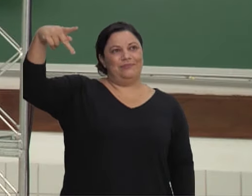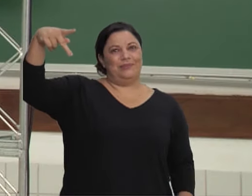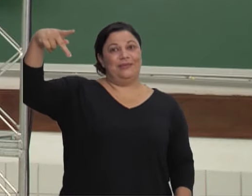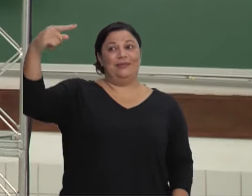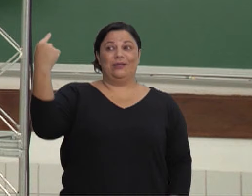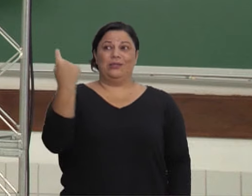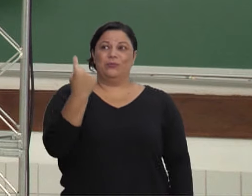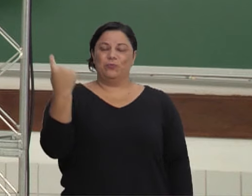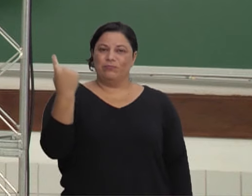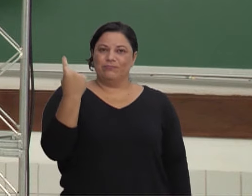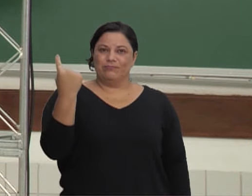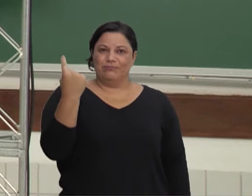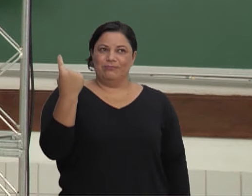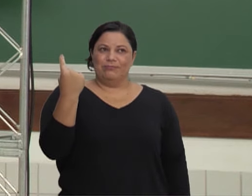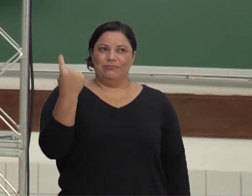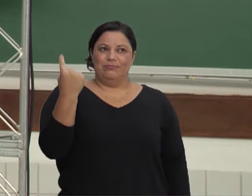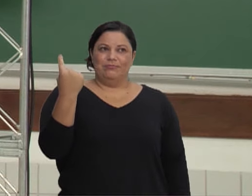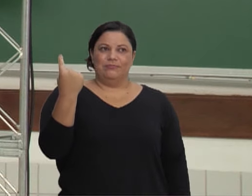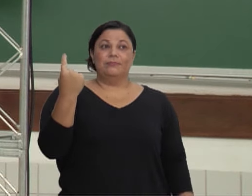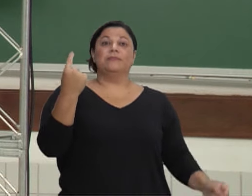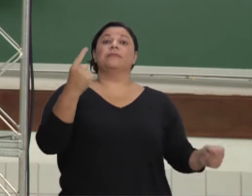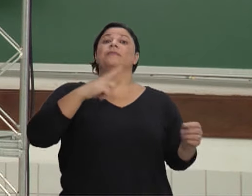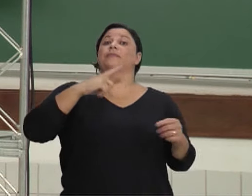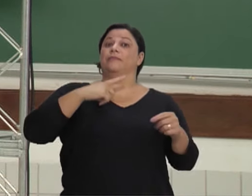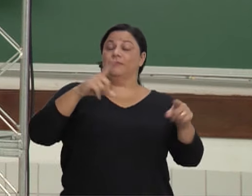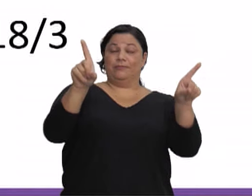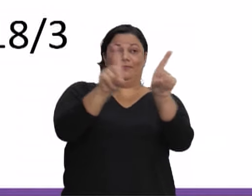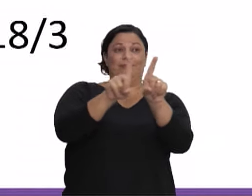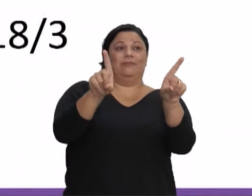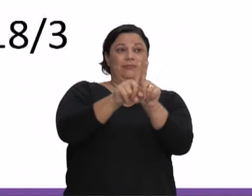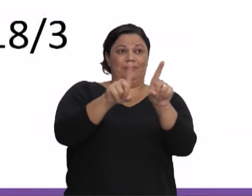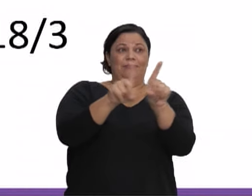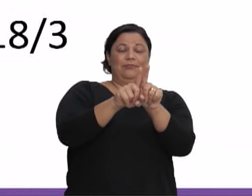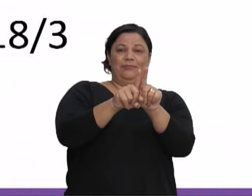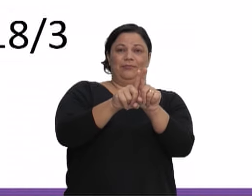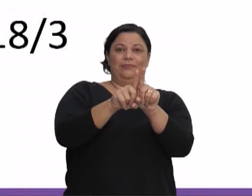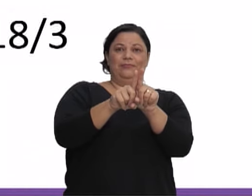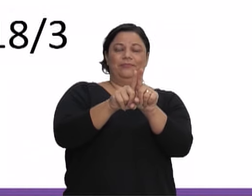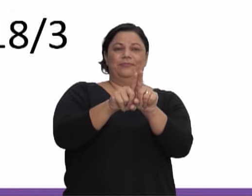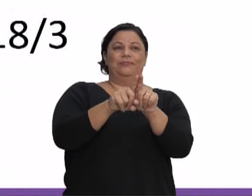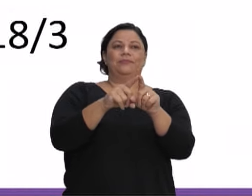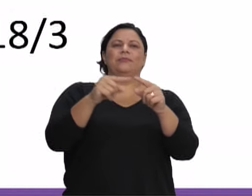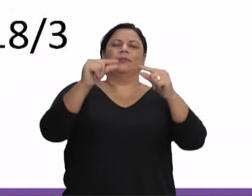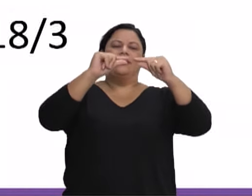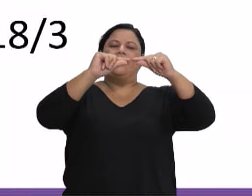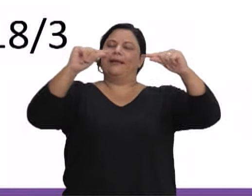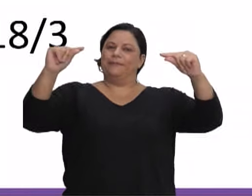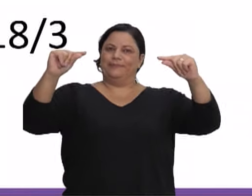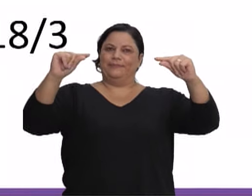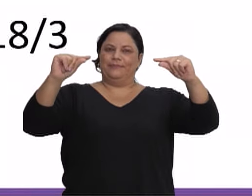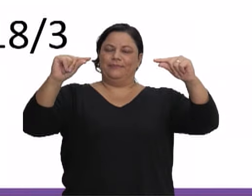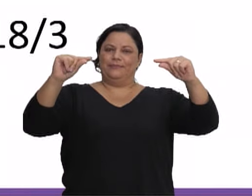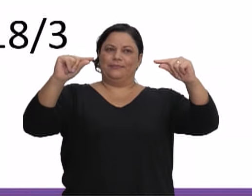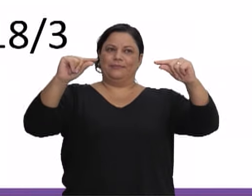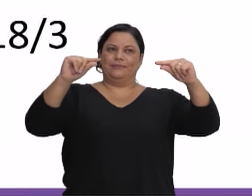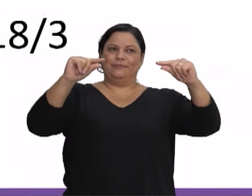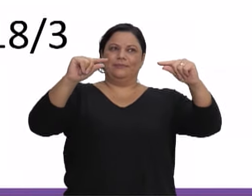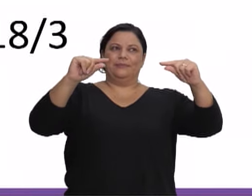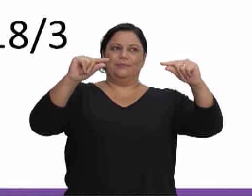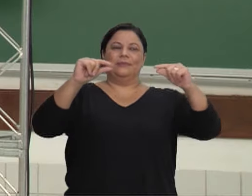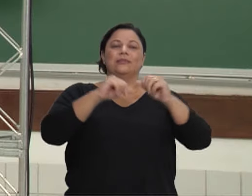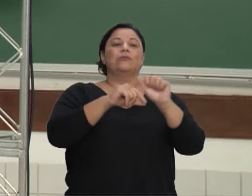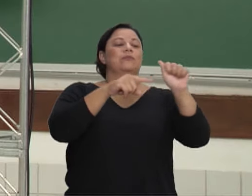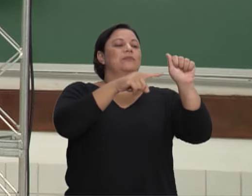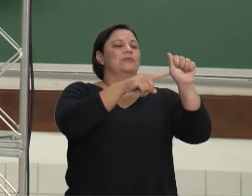1. Tenho também, da minha equação da reta, que o a vai